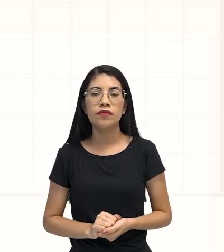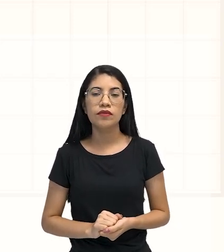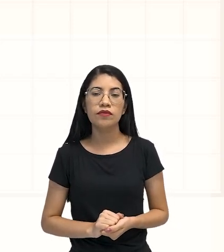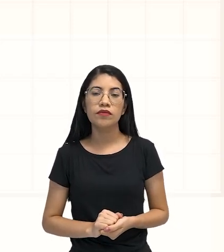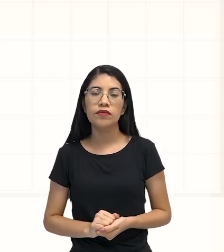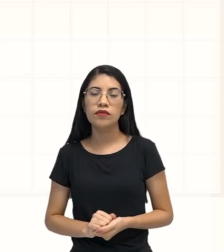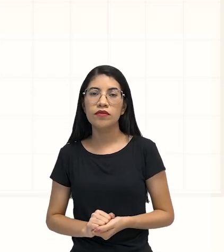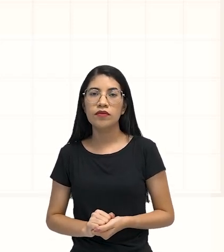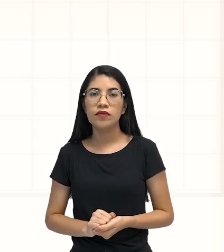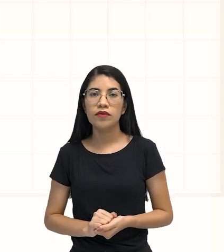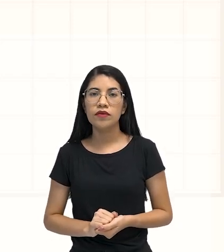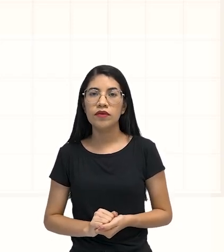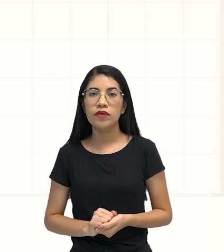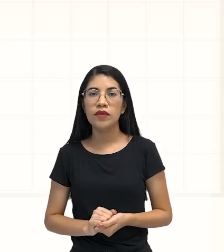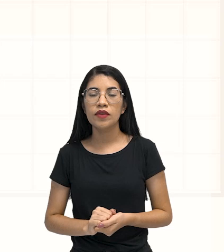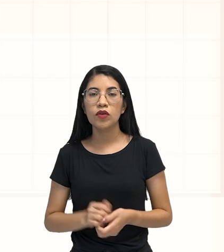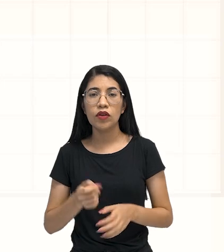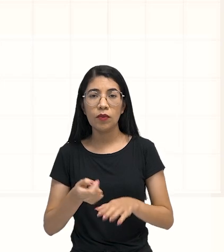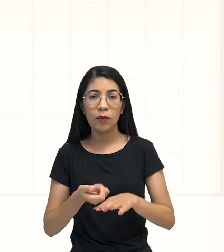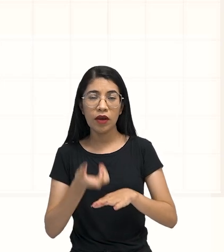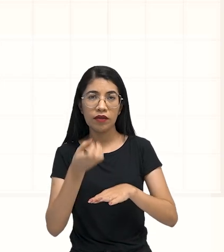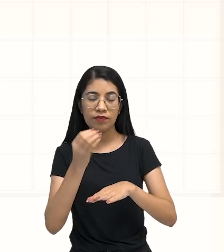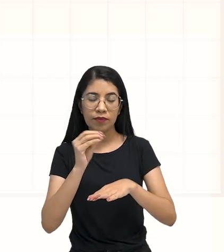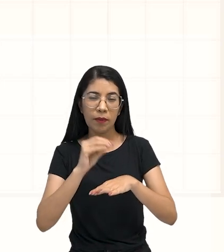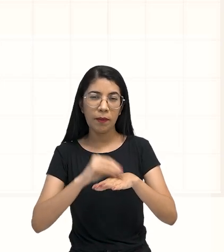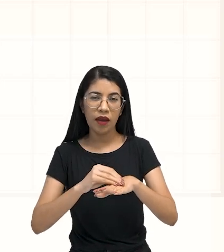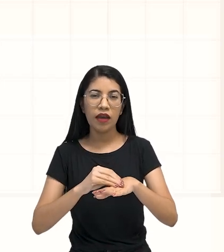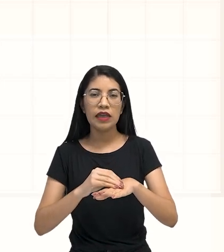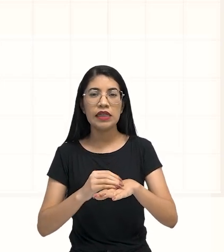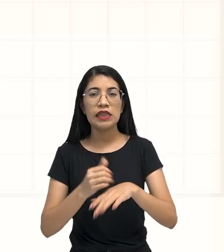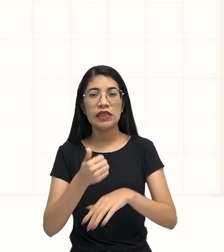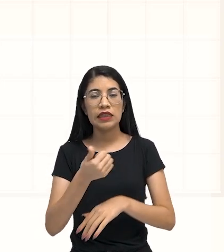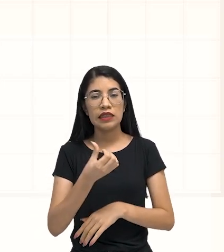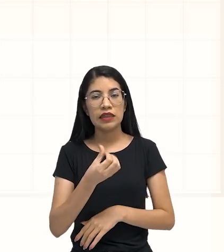Repetindo o lançamento de uma moeda 160 vezes,